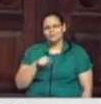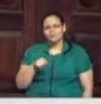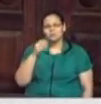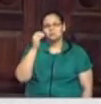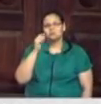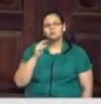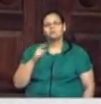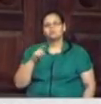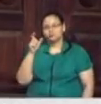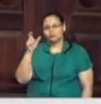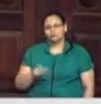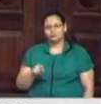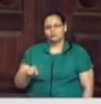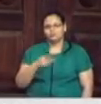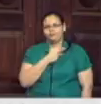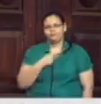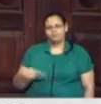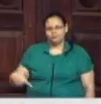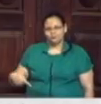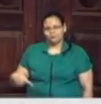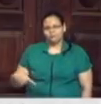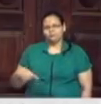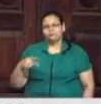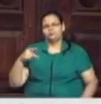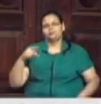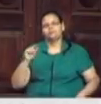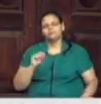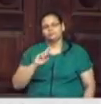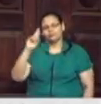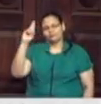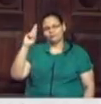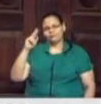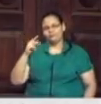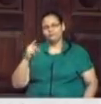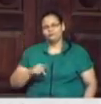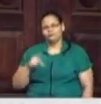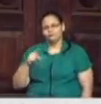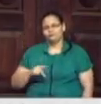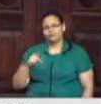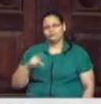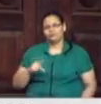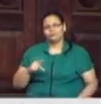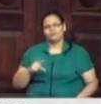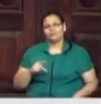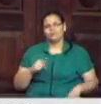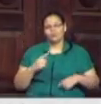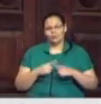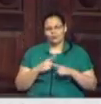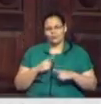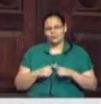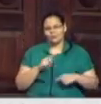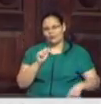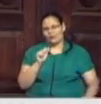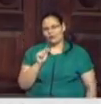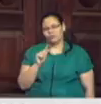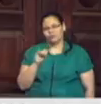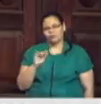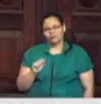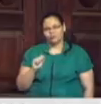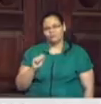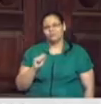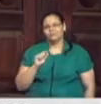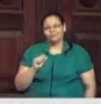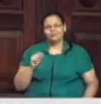Agência Nacional de Petróleo. Por quê? Porque uma agência subordinada